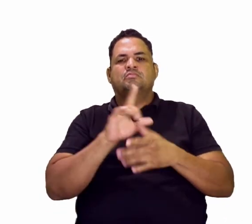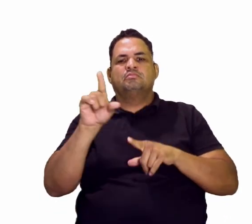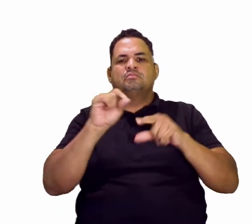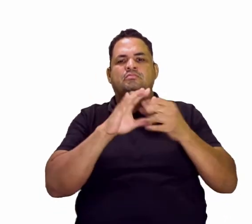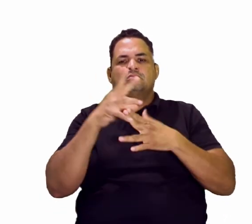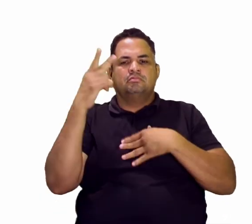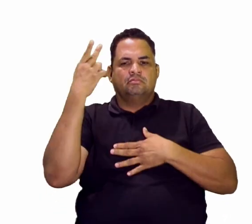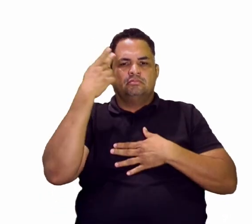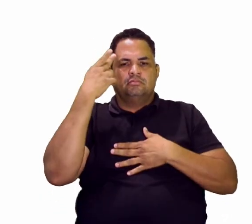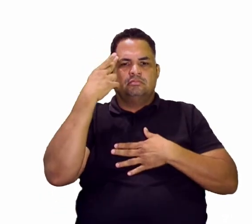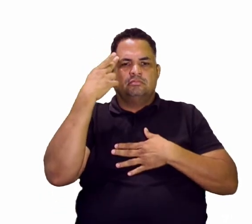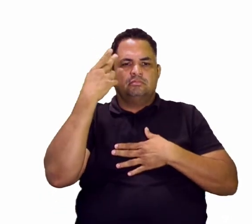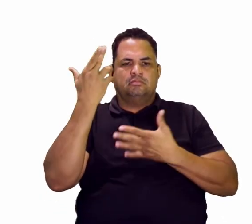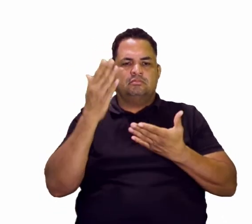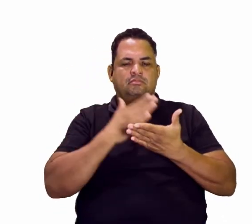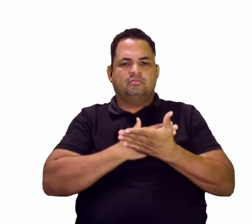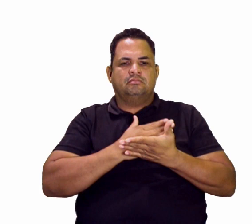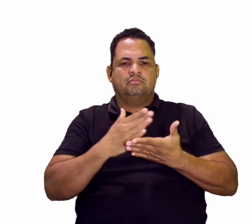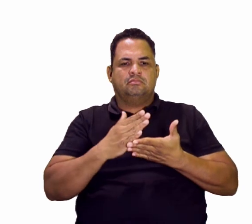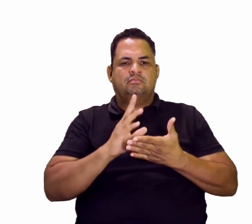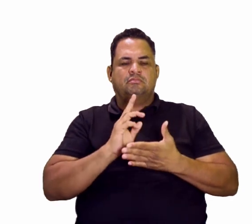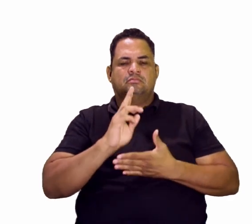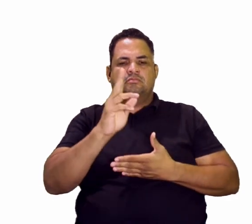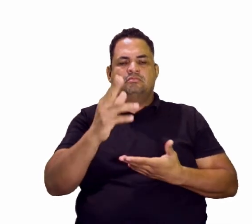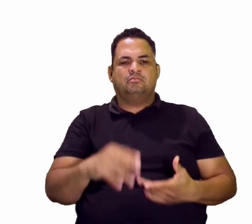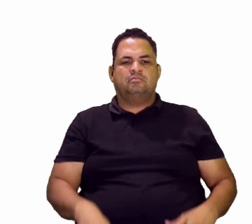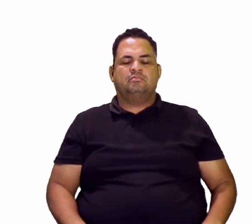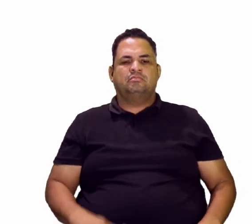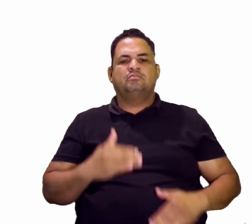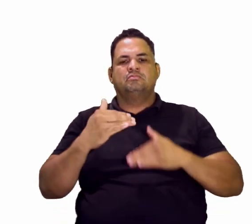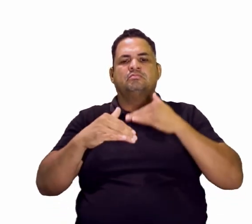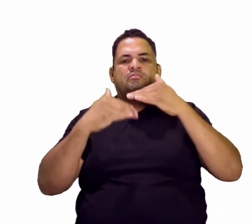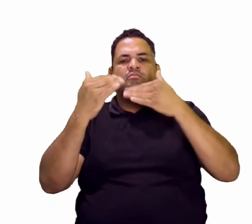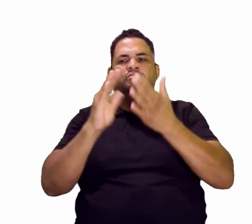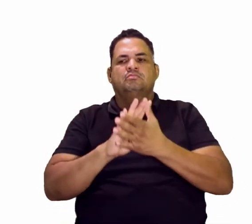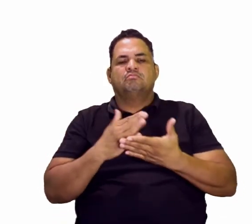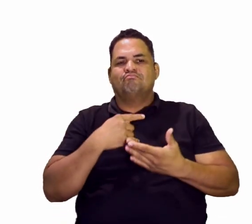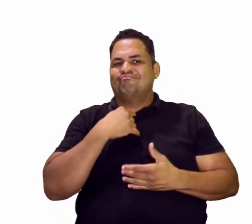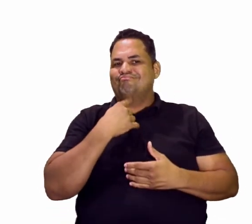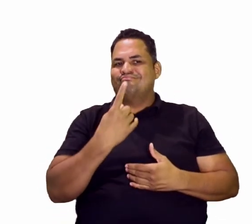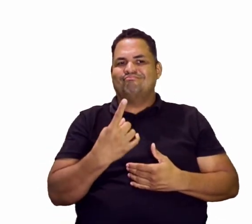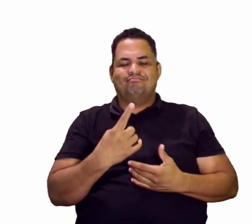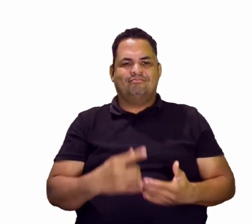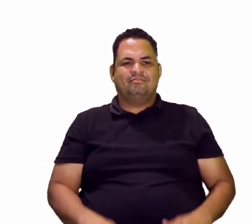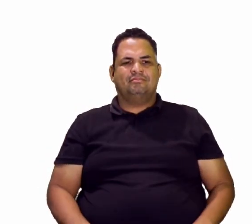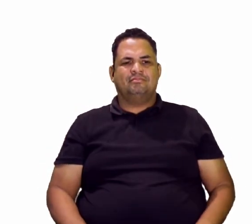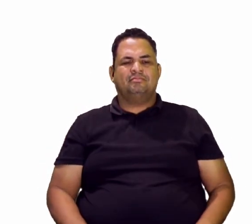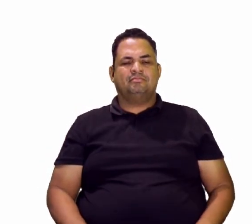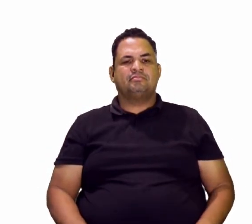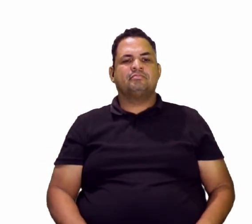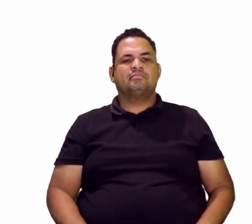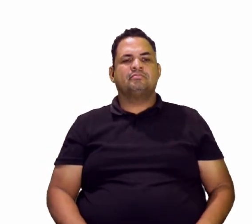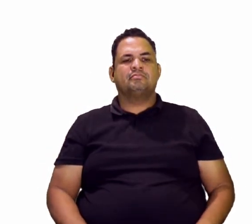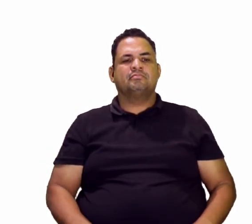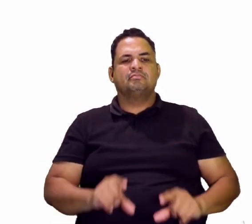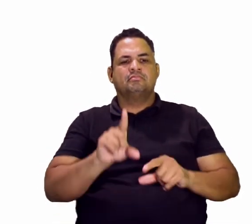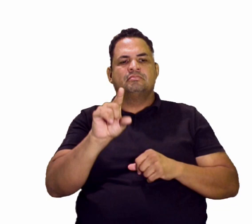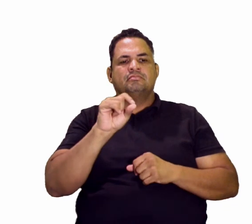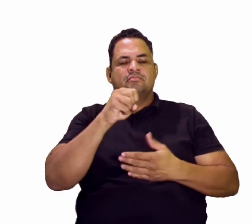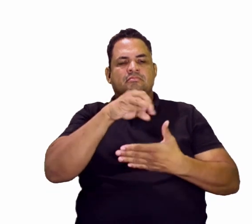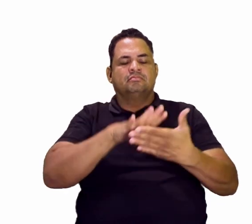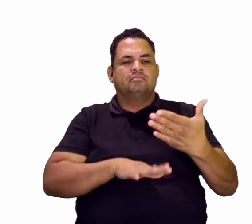vai iniciar o processo, né, de evolução, né? Enfim, não tem como, tá? Então, a nossa